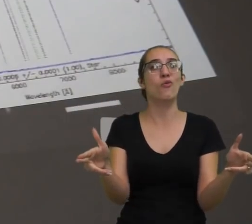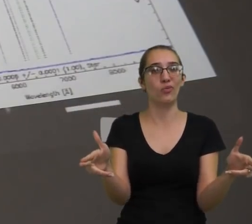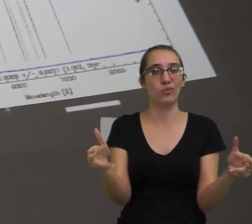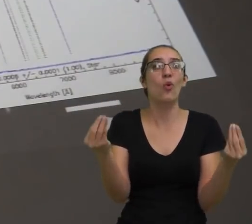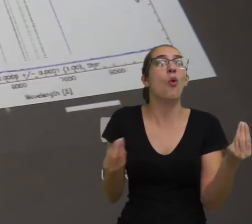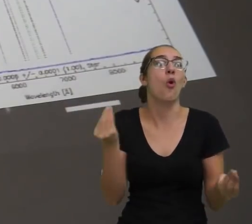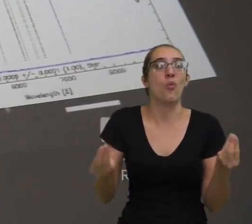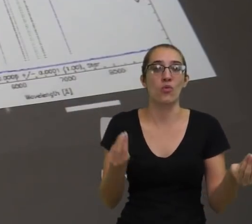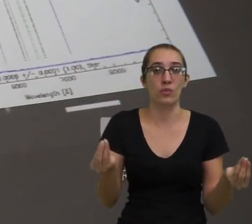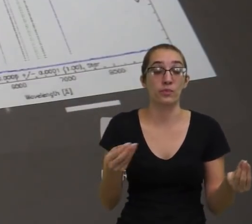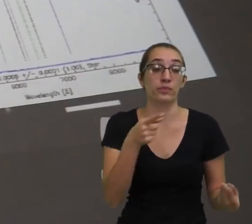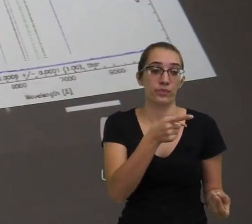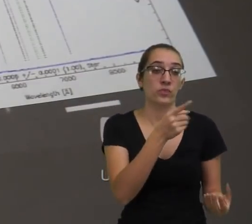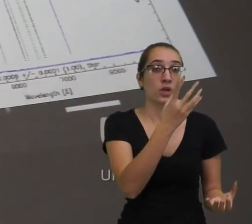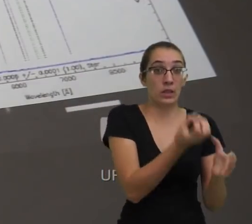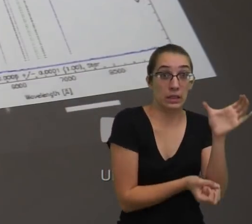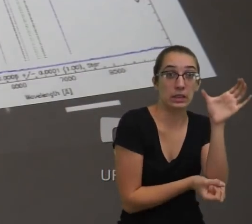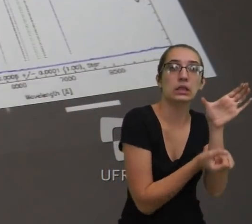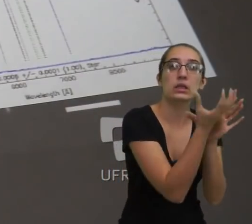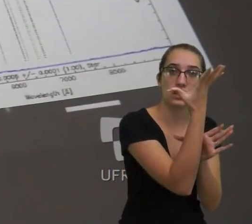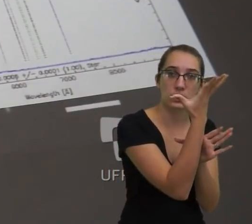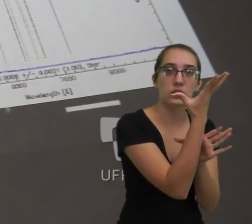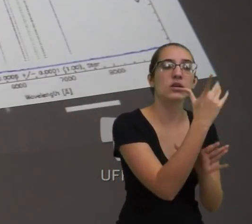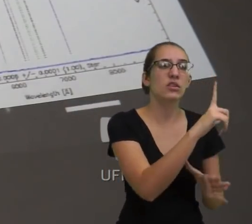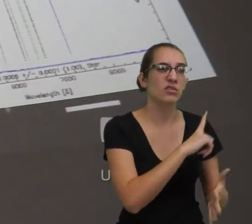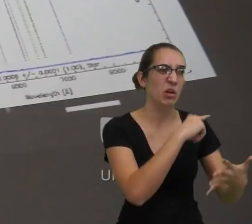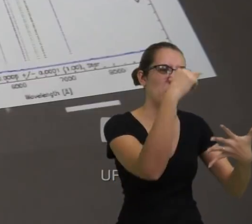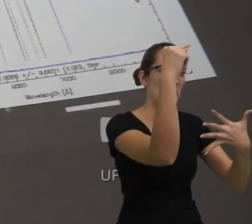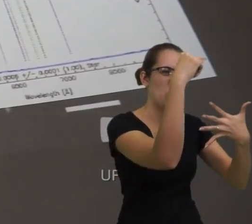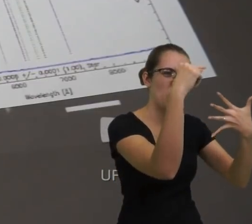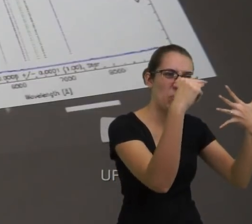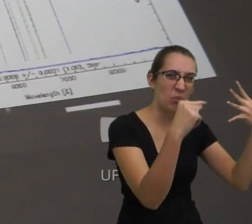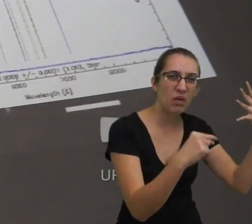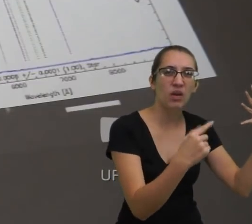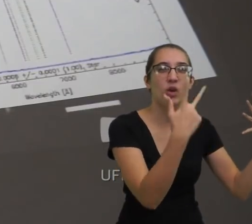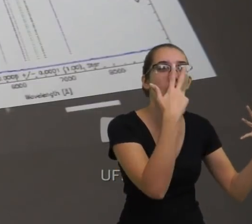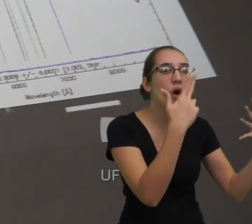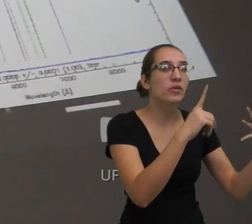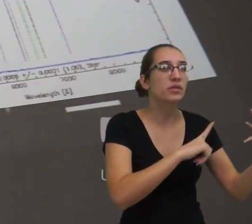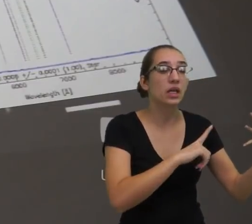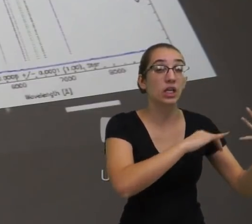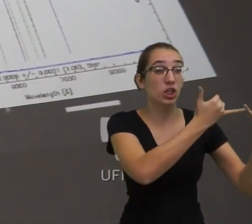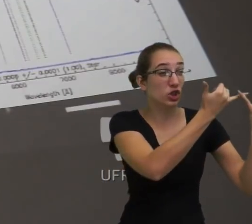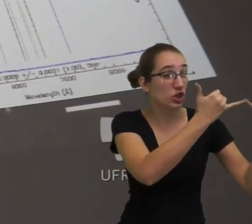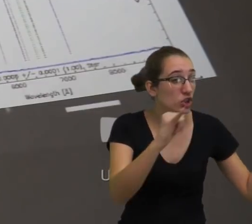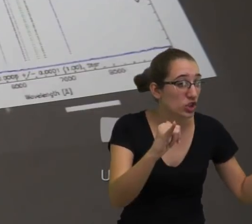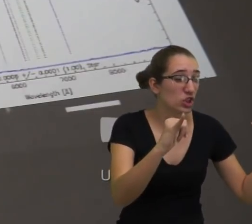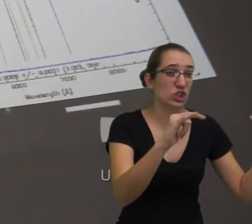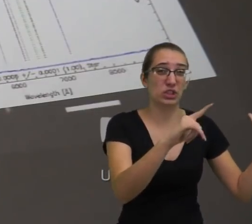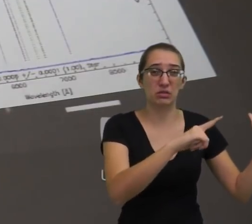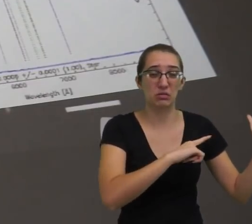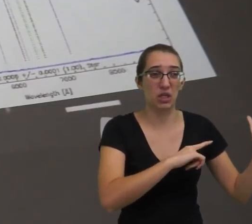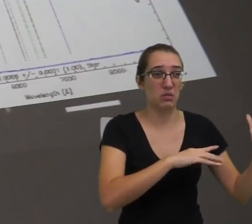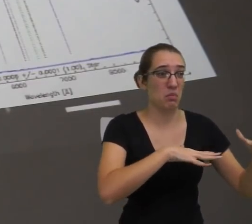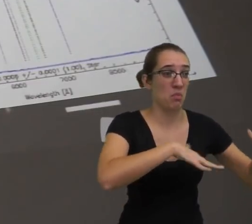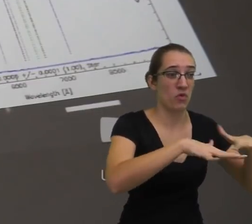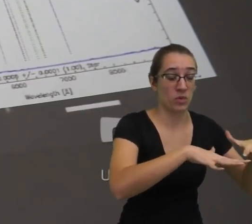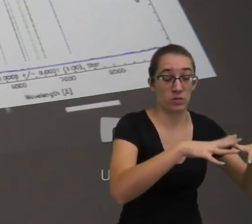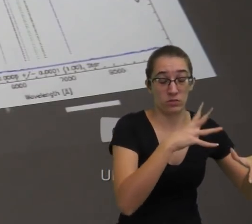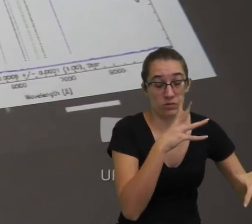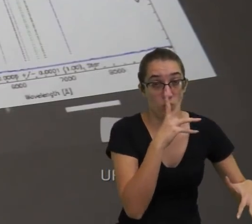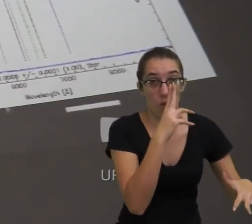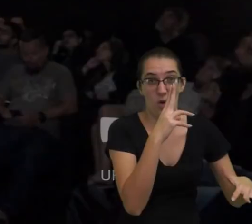um monte de energia emitida aqui, tem um aumento brusco no fluxo em cores muito específicas.